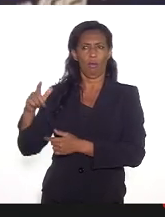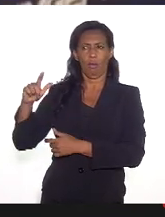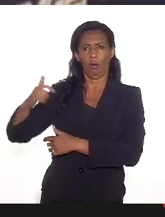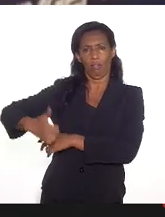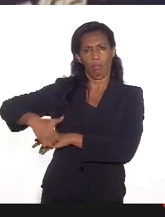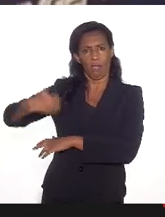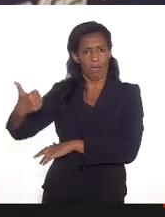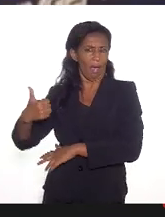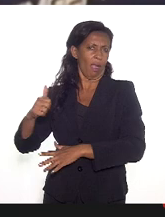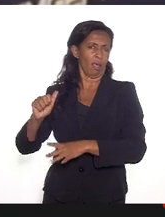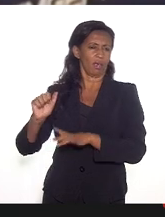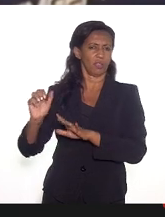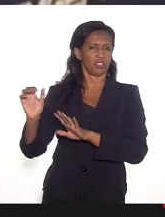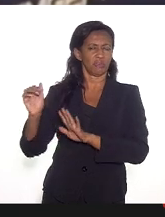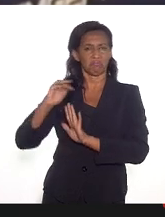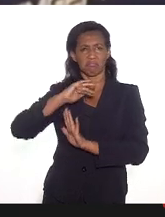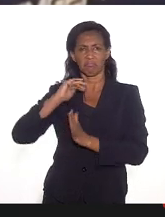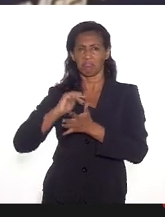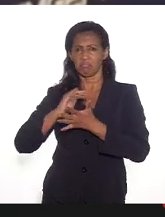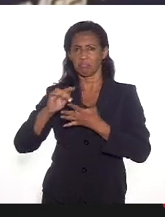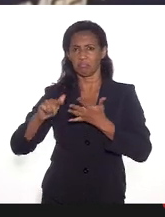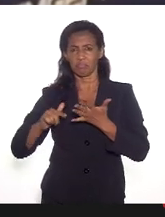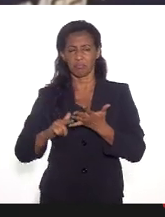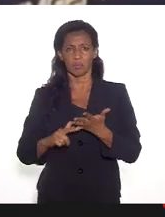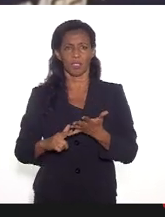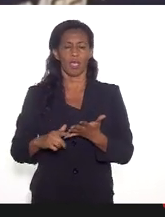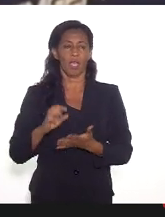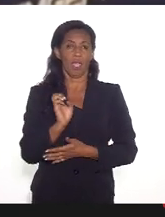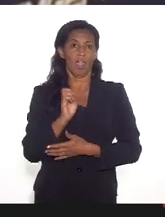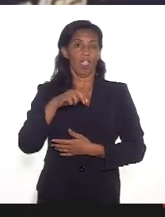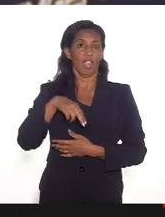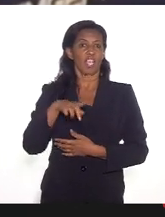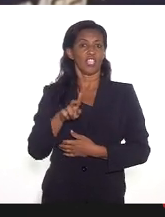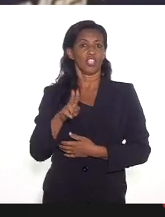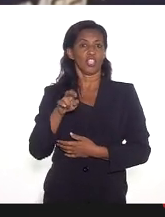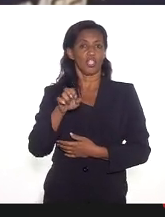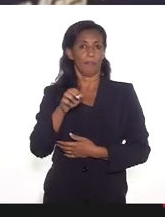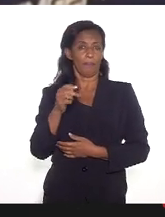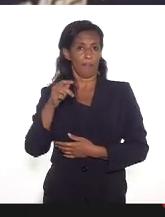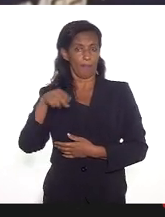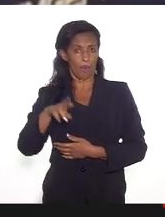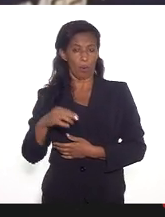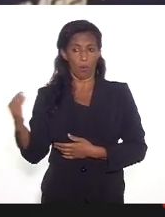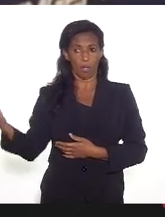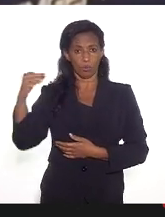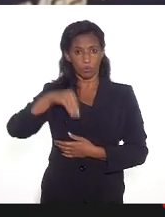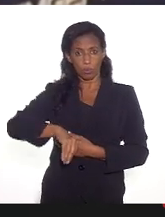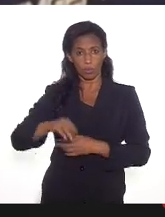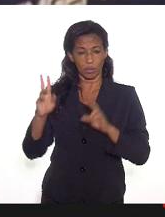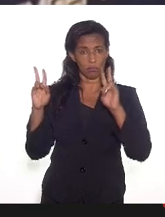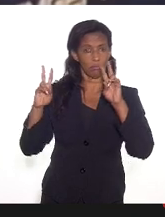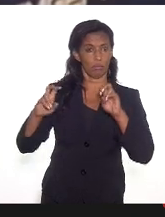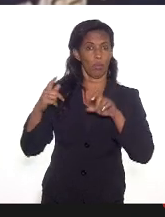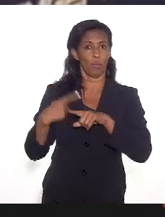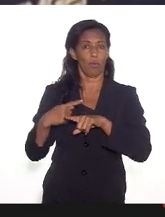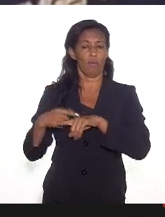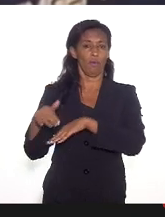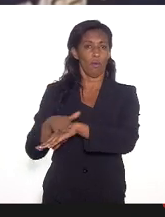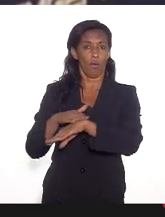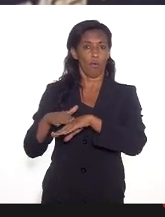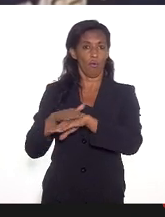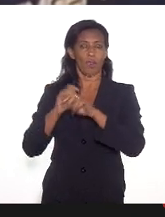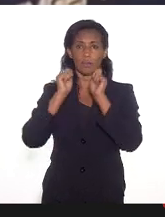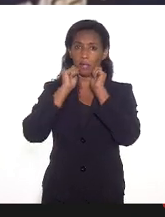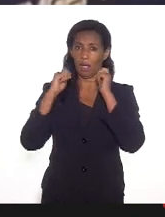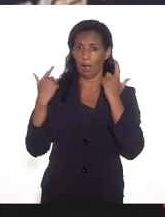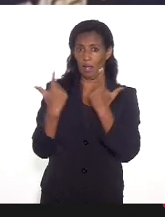legais, né? E nós estamos procurando, a Ingepron, ela trouxe esse assunto para dentro do cluster, primeiro que foi uma conversa com a